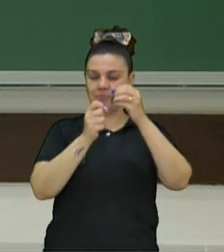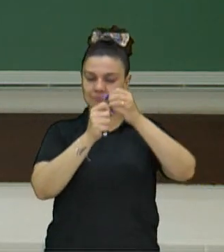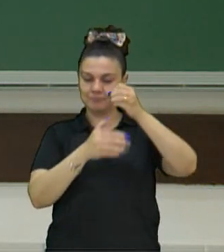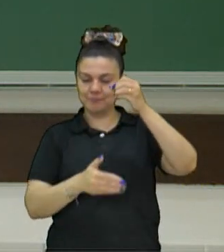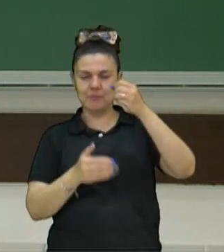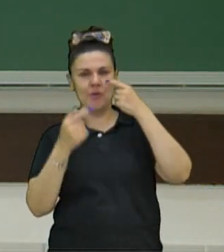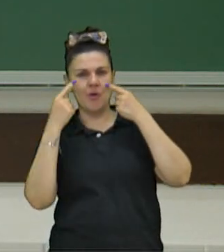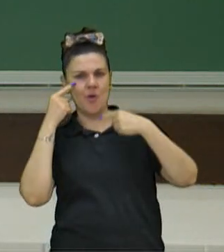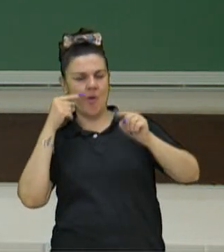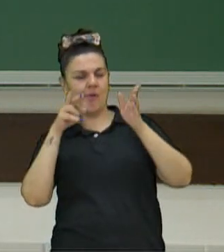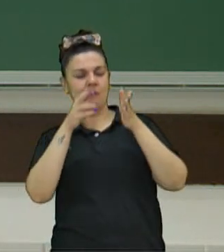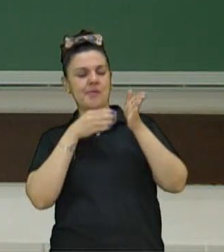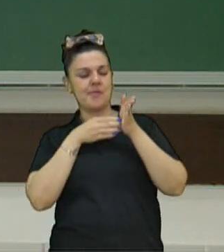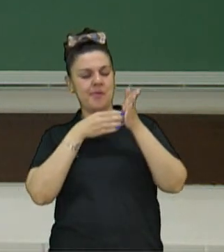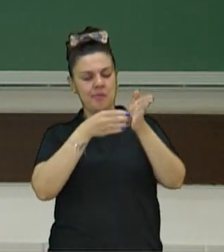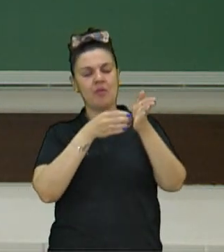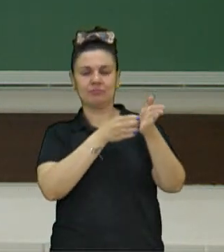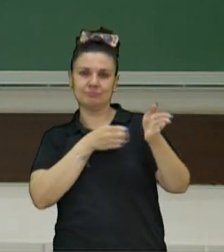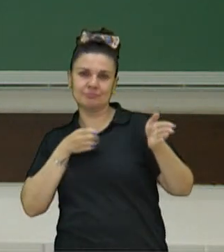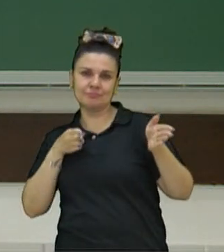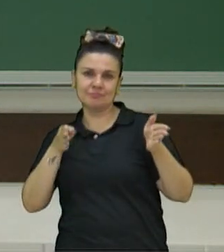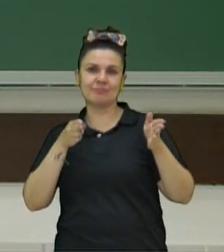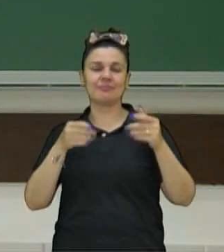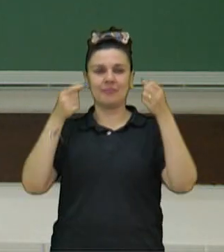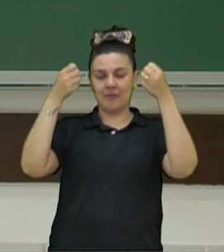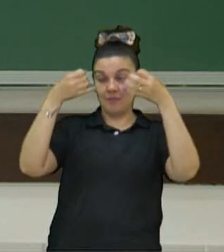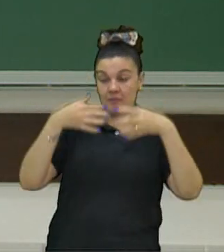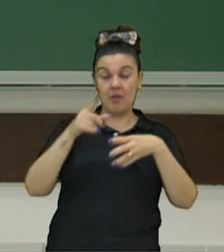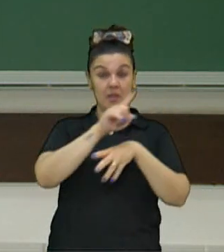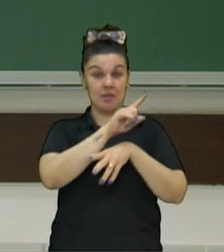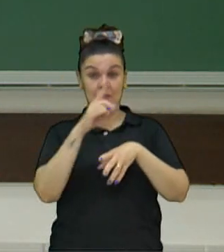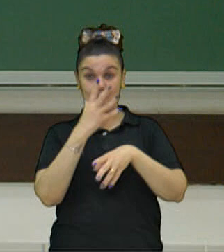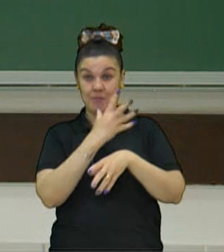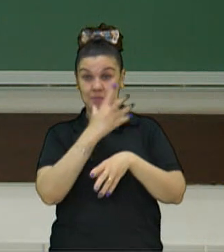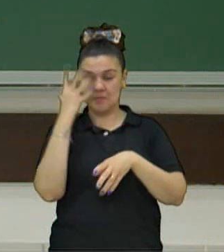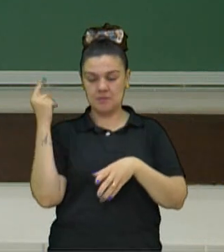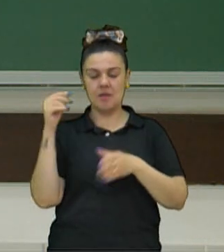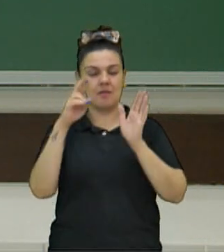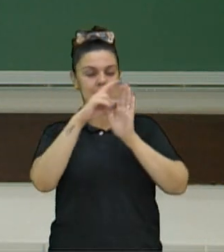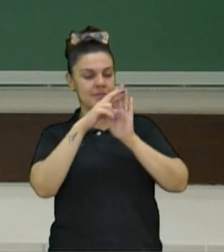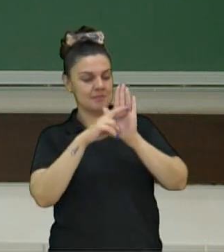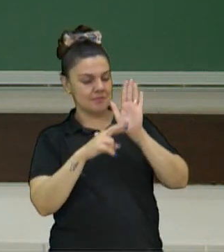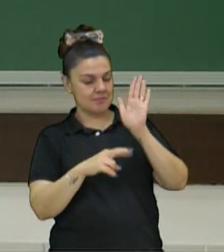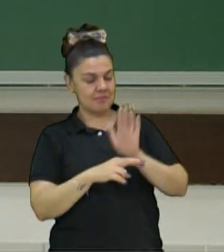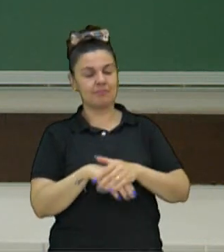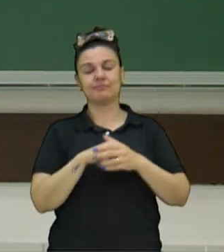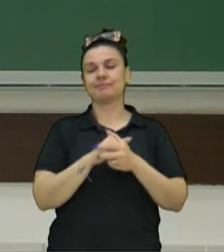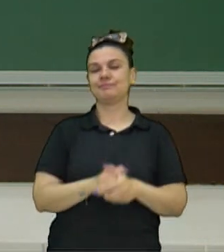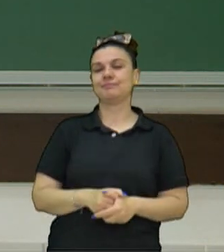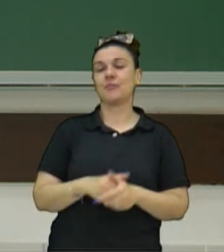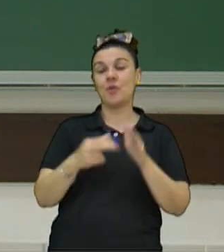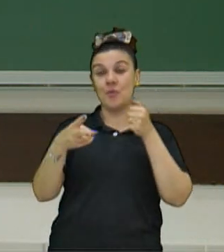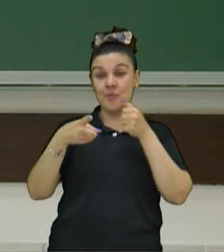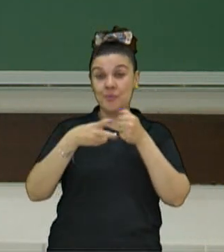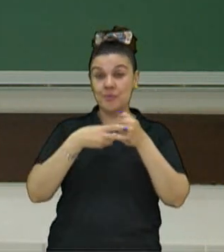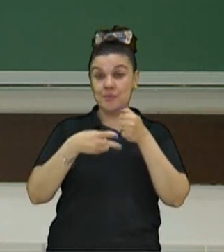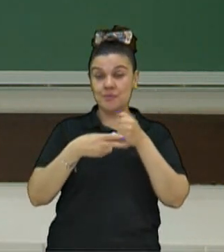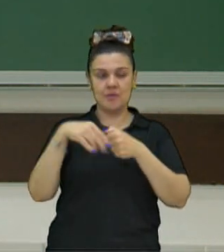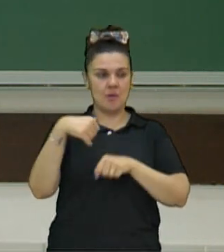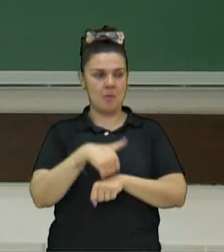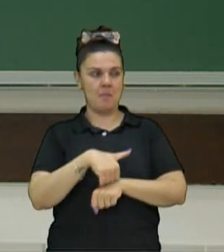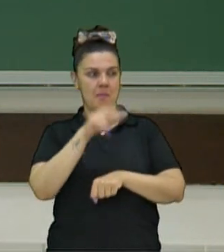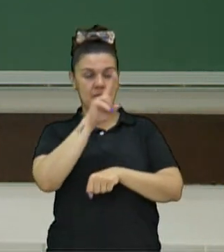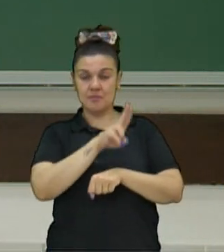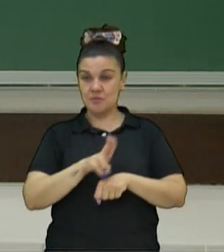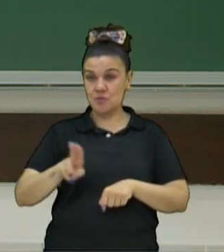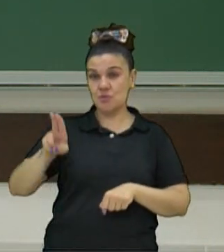listinha, olha os regulares, os irregulares, não esquece, olha as regrinhas, tá? Os verbos, quanto mais a